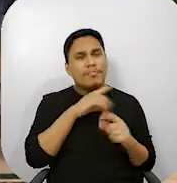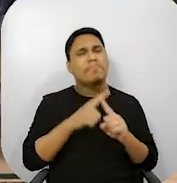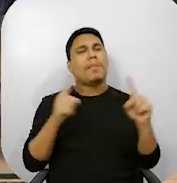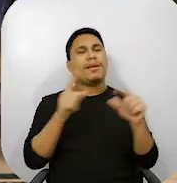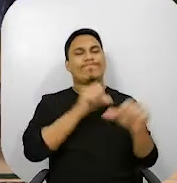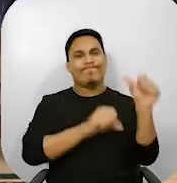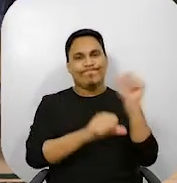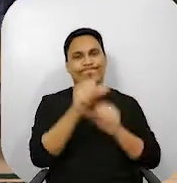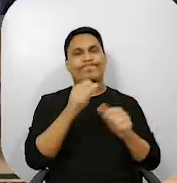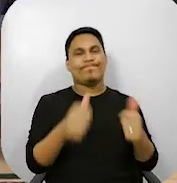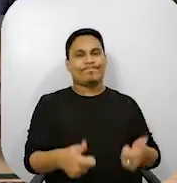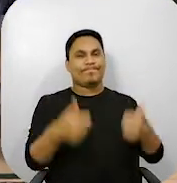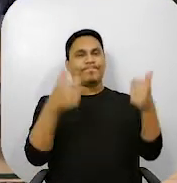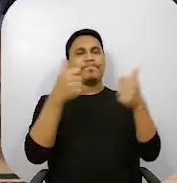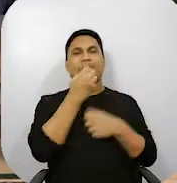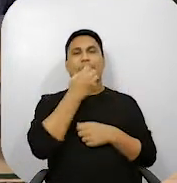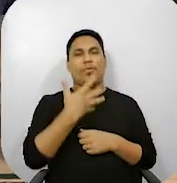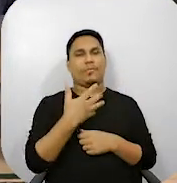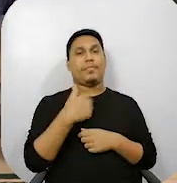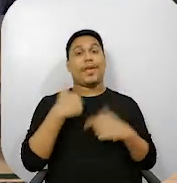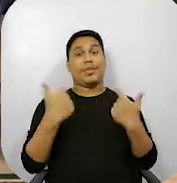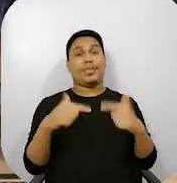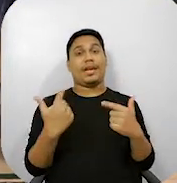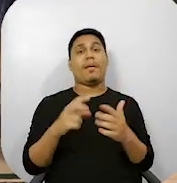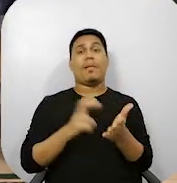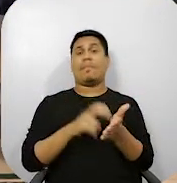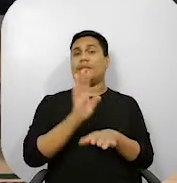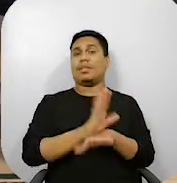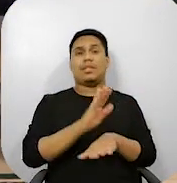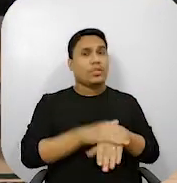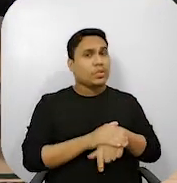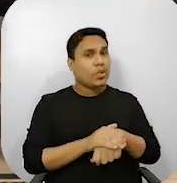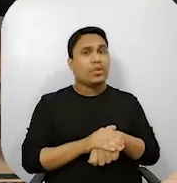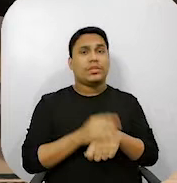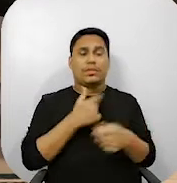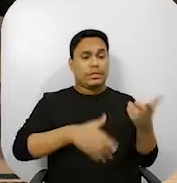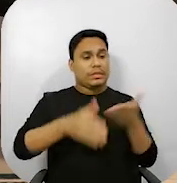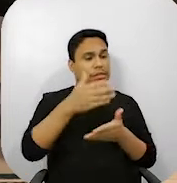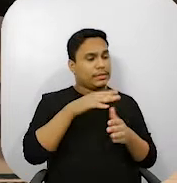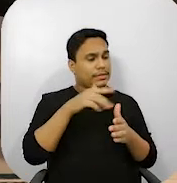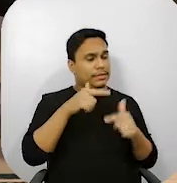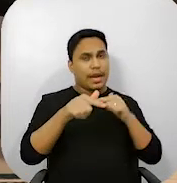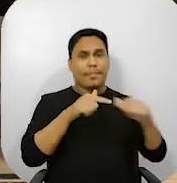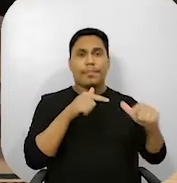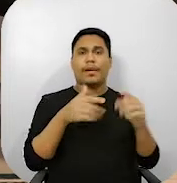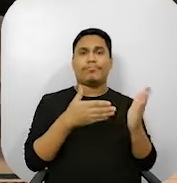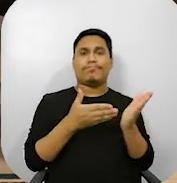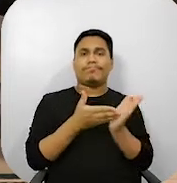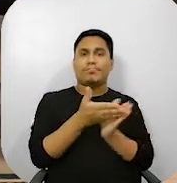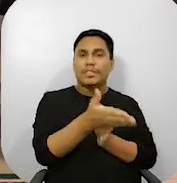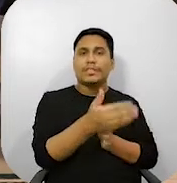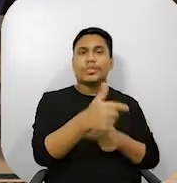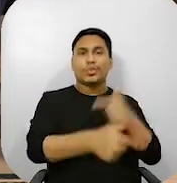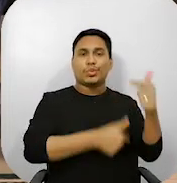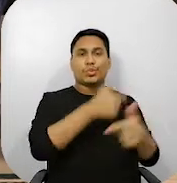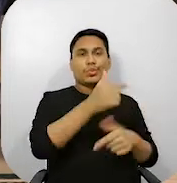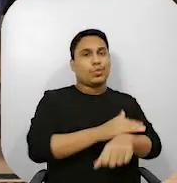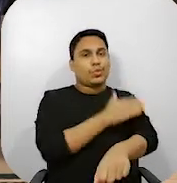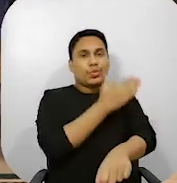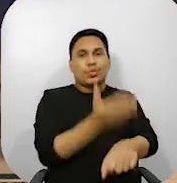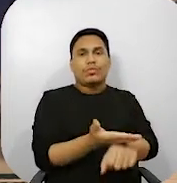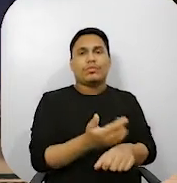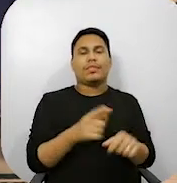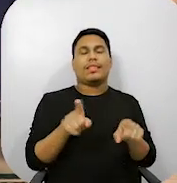assim muito agitada trabalhava do expediente era muito envolvido no trabalho e na fazia por fora revisões de